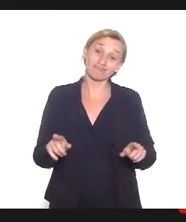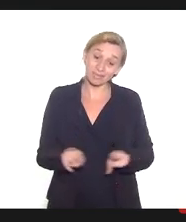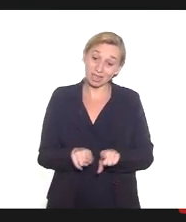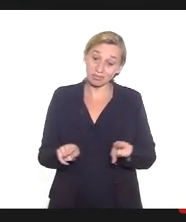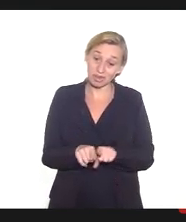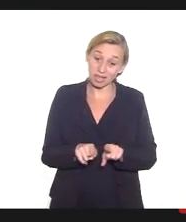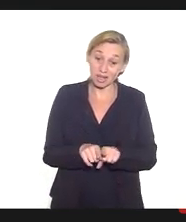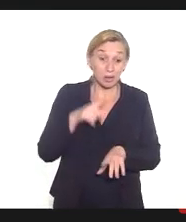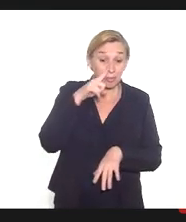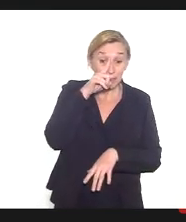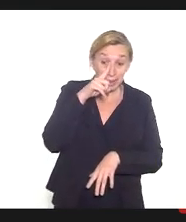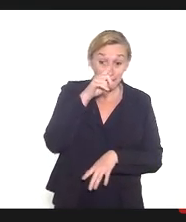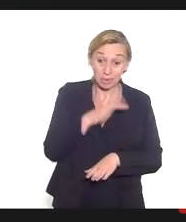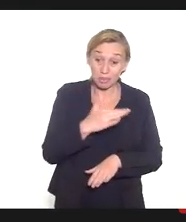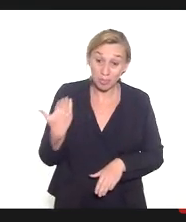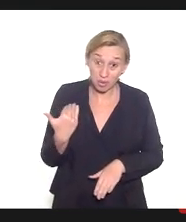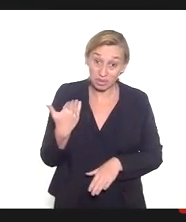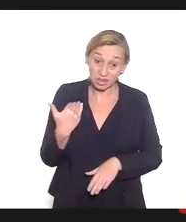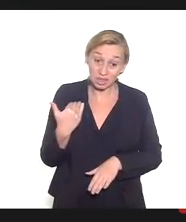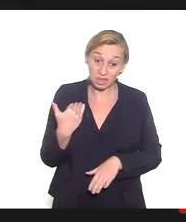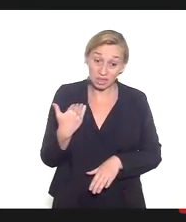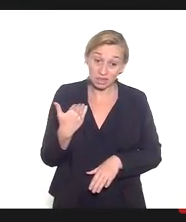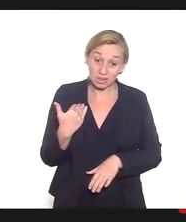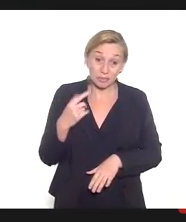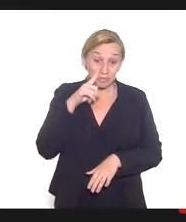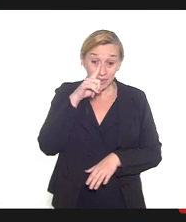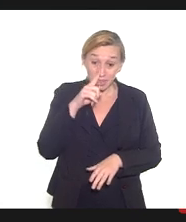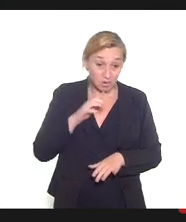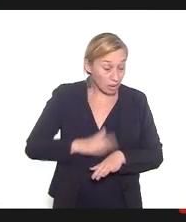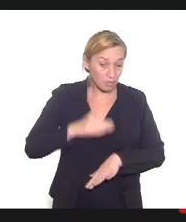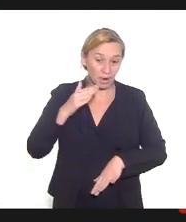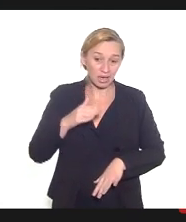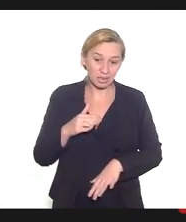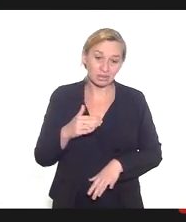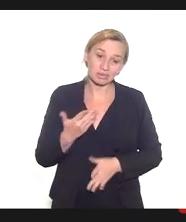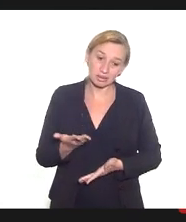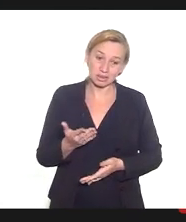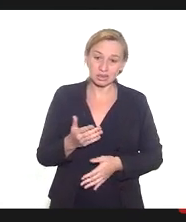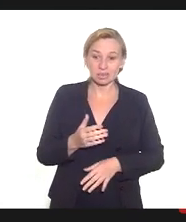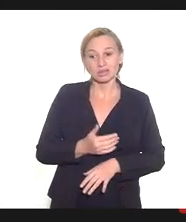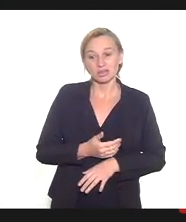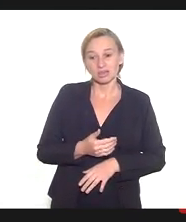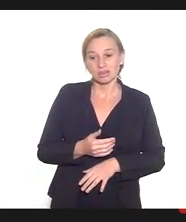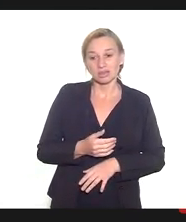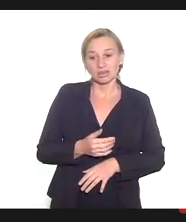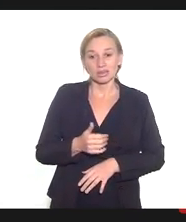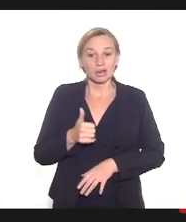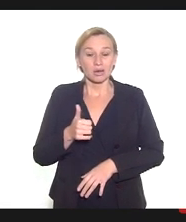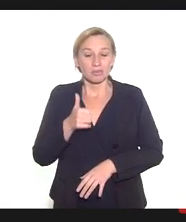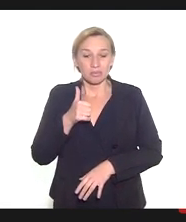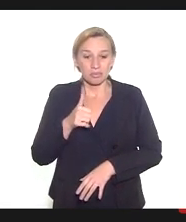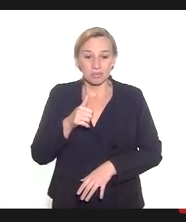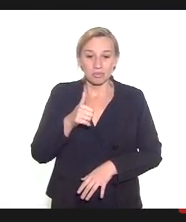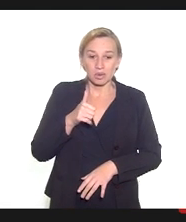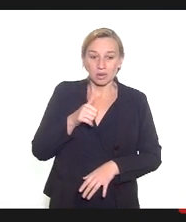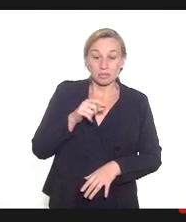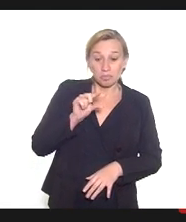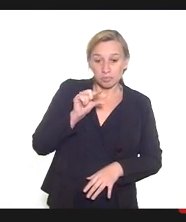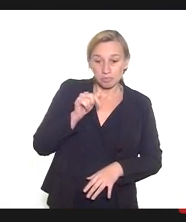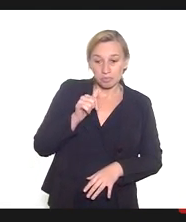fatores de risco para morte risco aumentado duplo Império menor risco para branca e